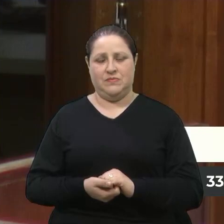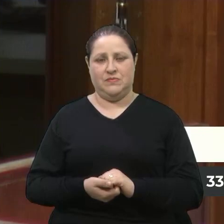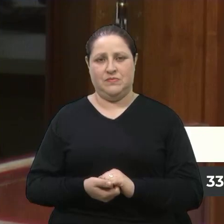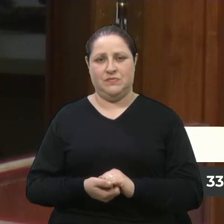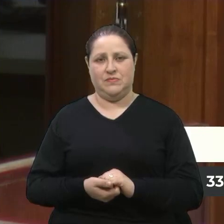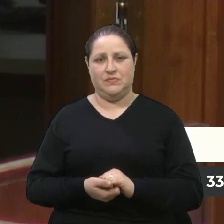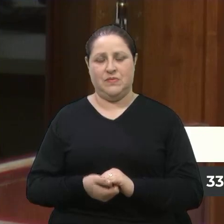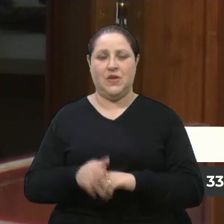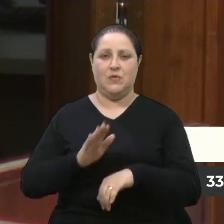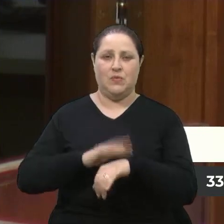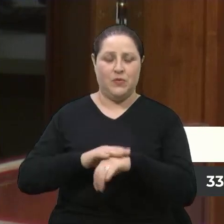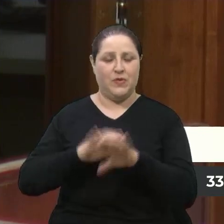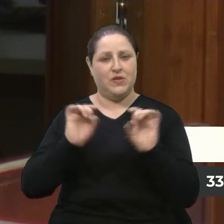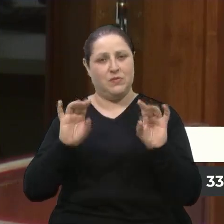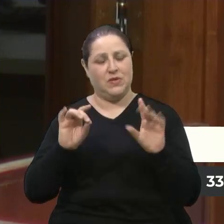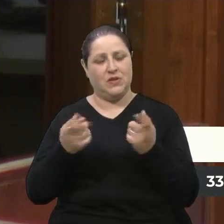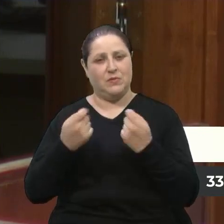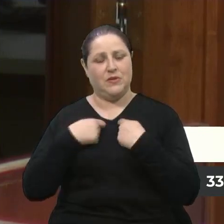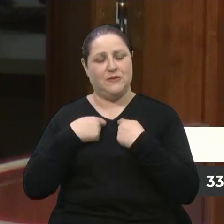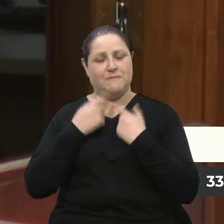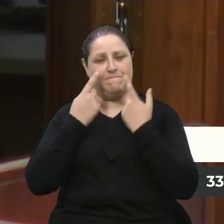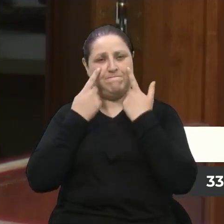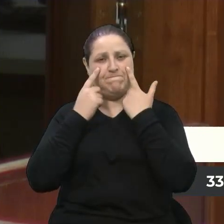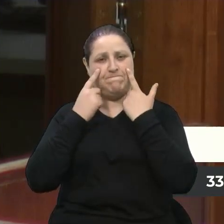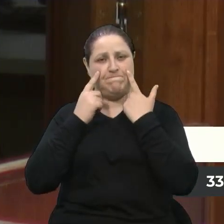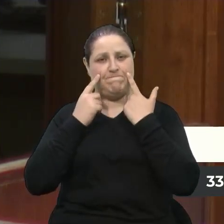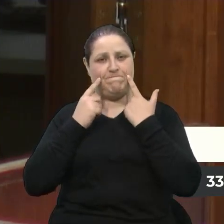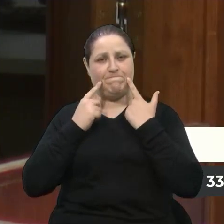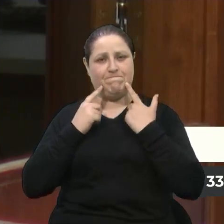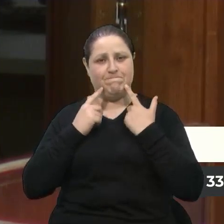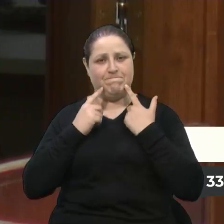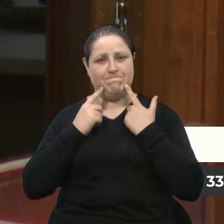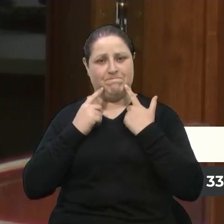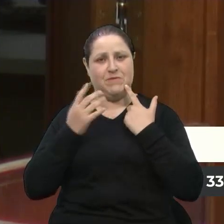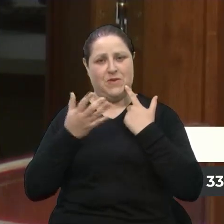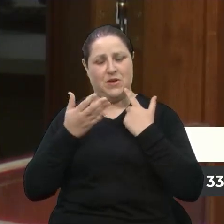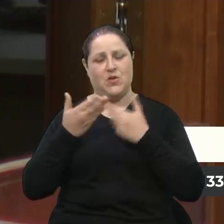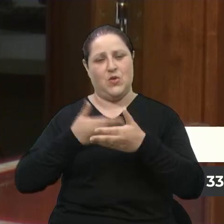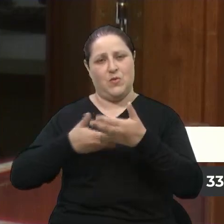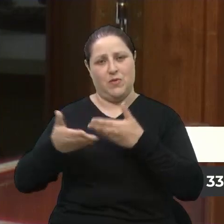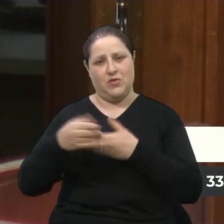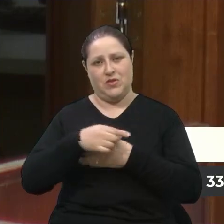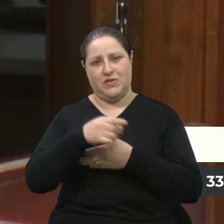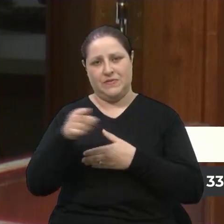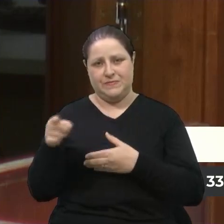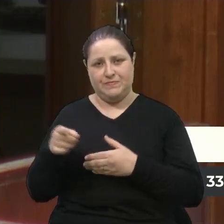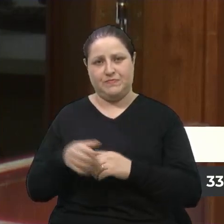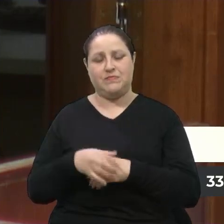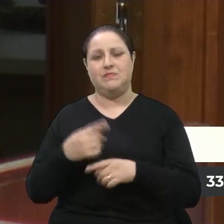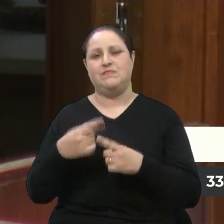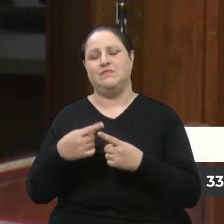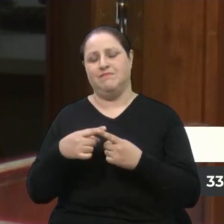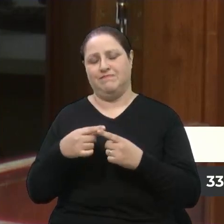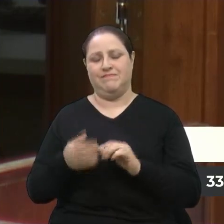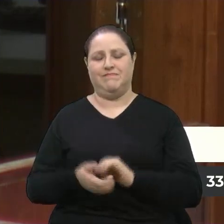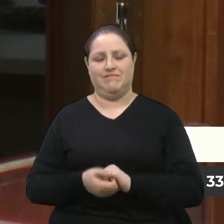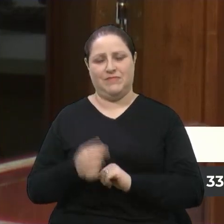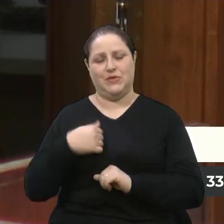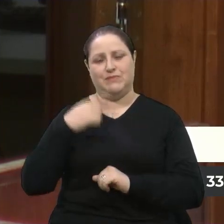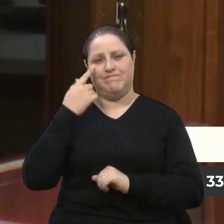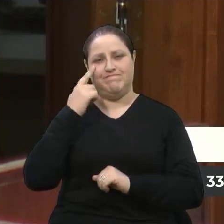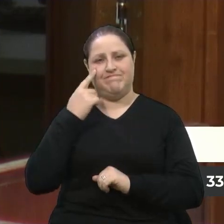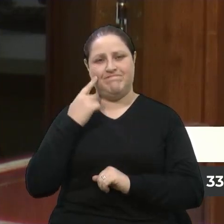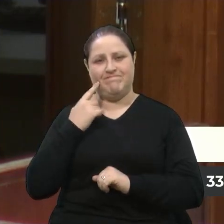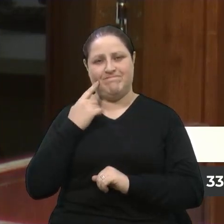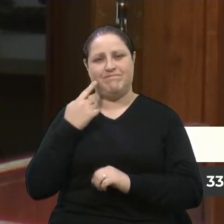um momento em especial me fez chorar. E quero compartilhar com vocês o porquê disso.